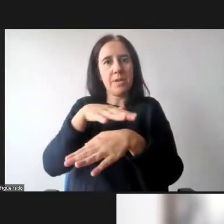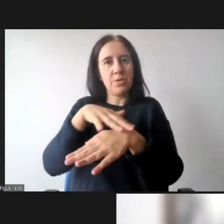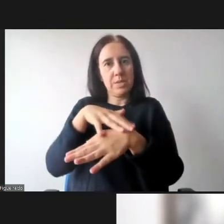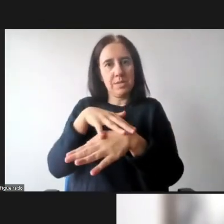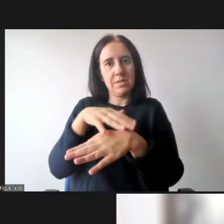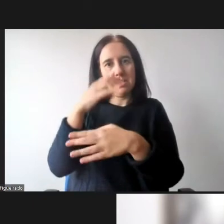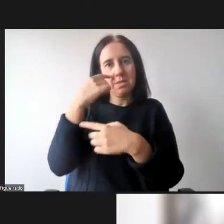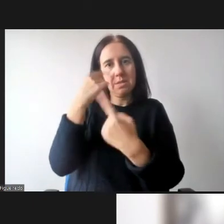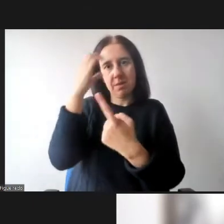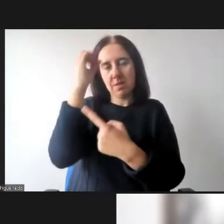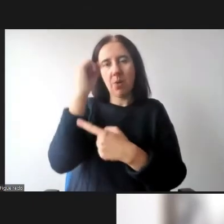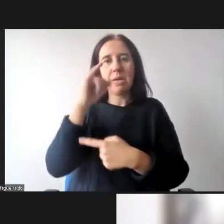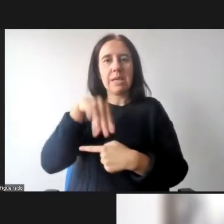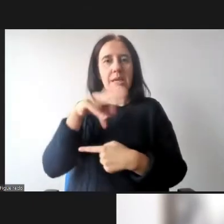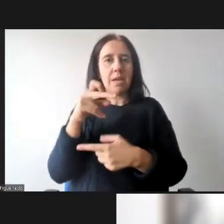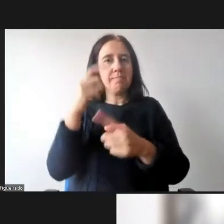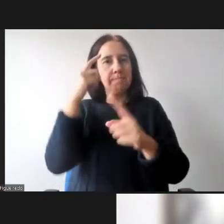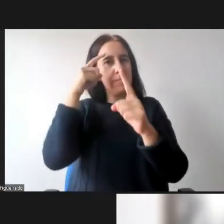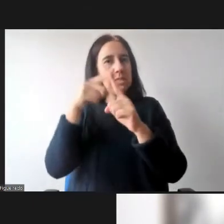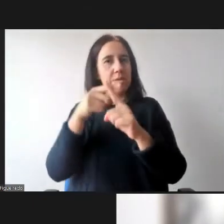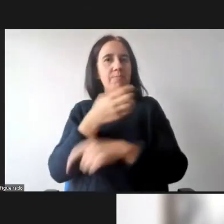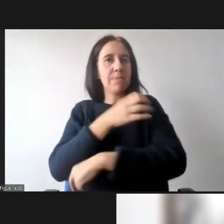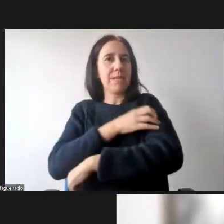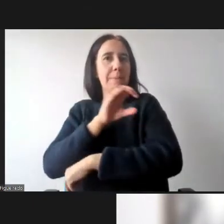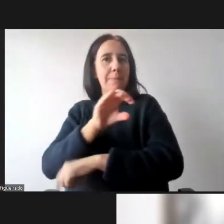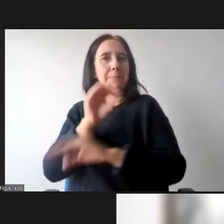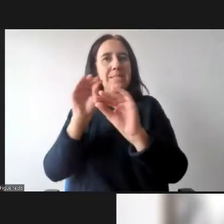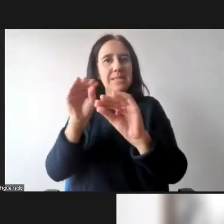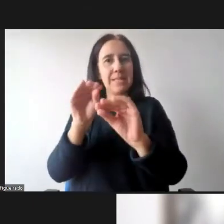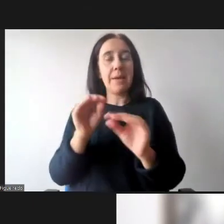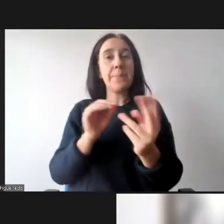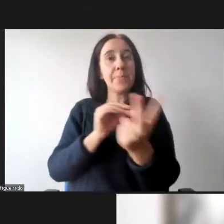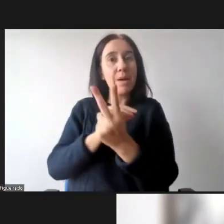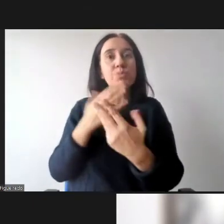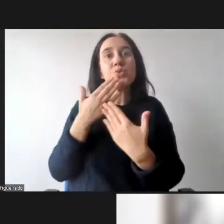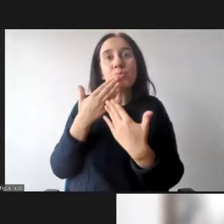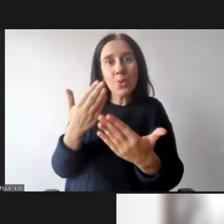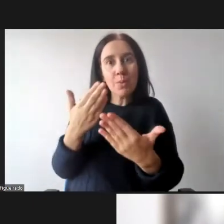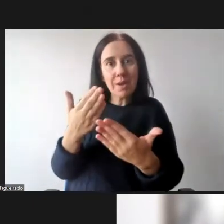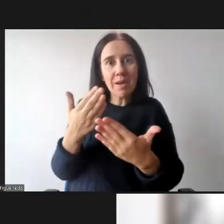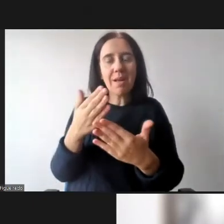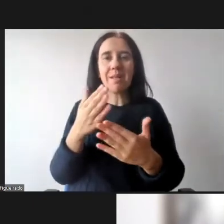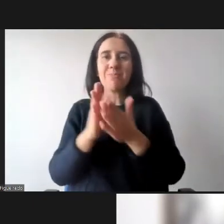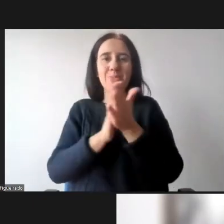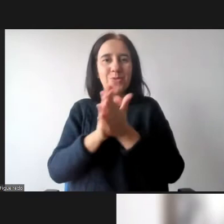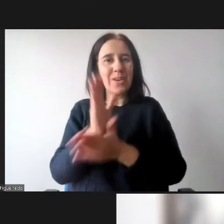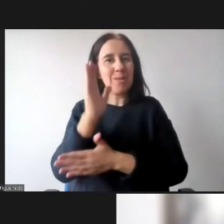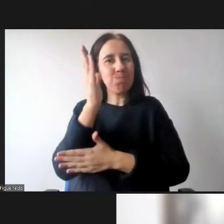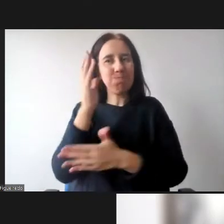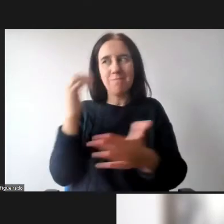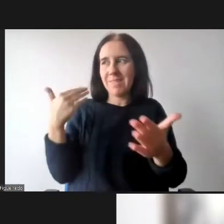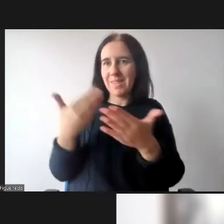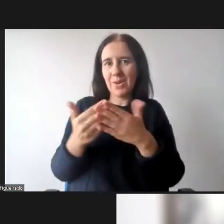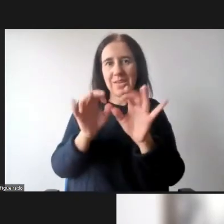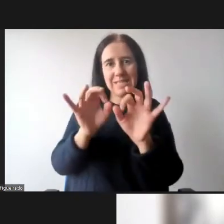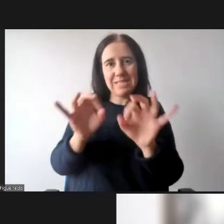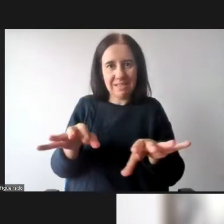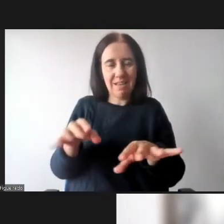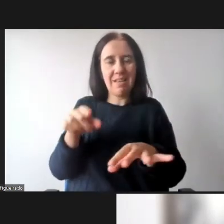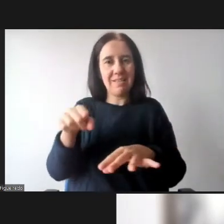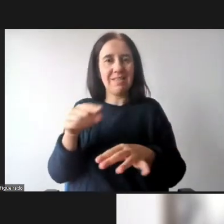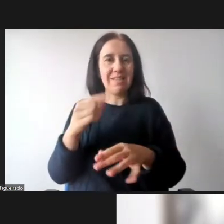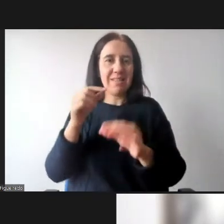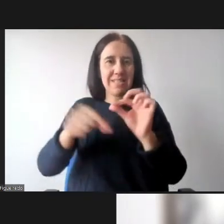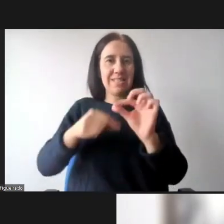que o INA tem por missão capacitar. Muito obrigada a ambos, que seja uma sessão proveitosa como tem sido até agora as deste ciclo.